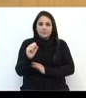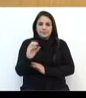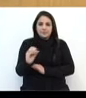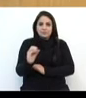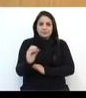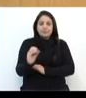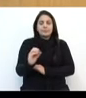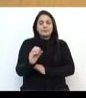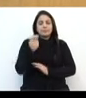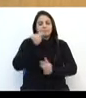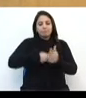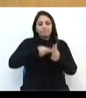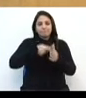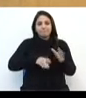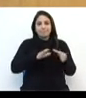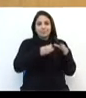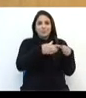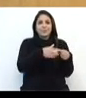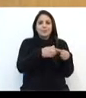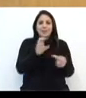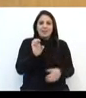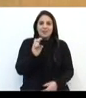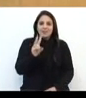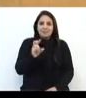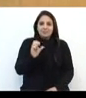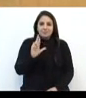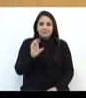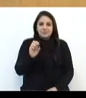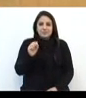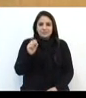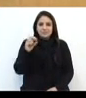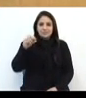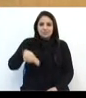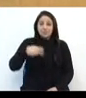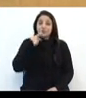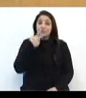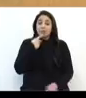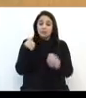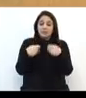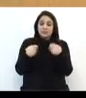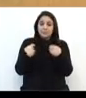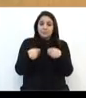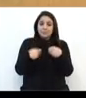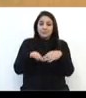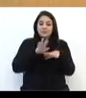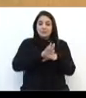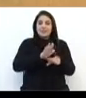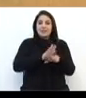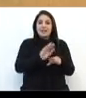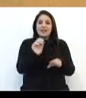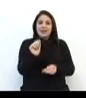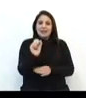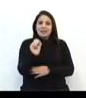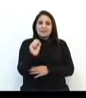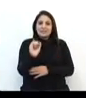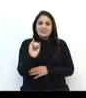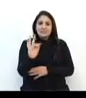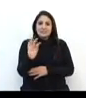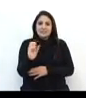reivindicações da categoria, Everson da Luz destacou as demandas das assistentes de educação infantil.